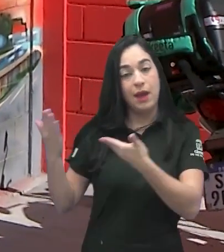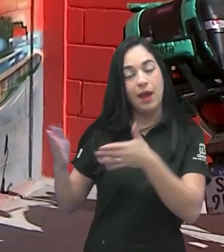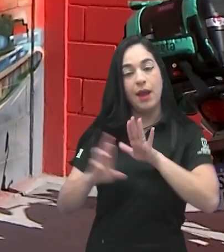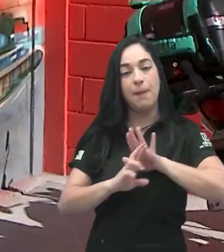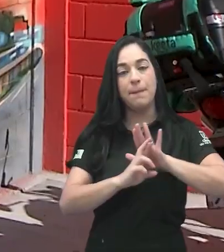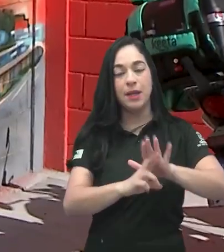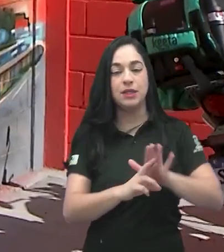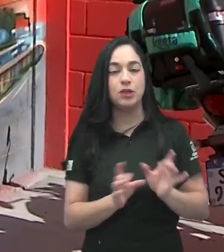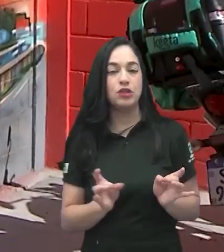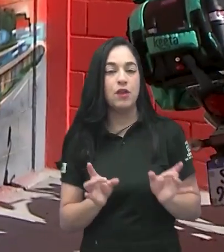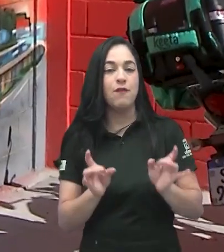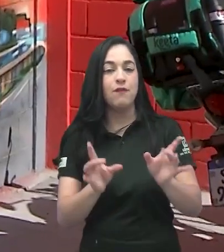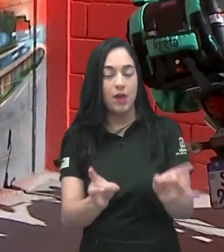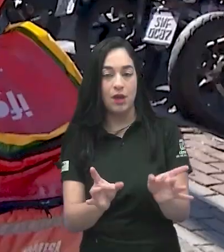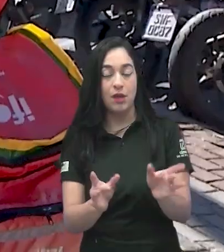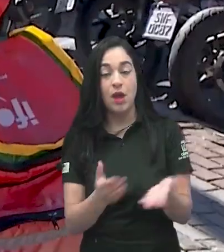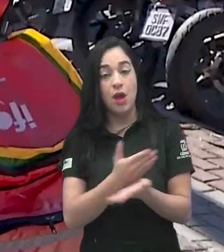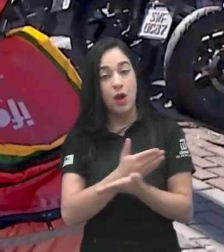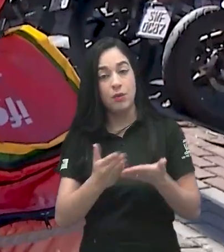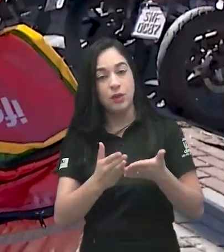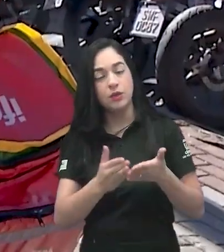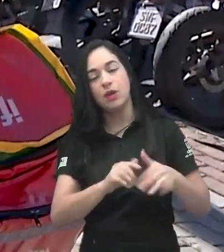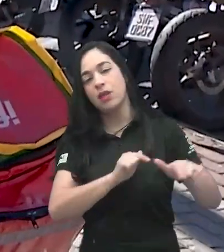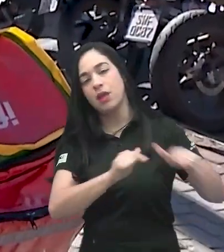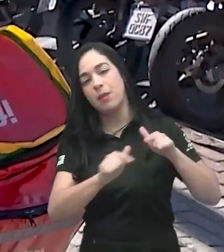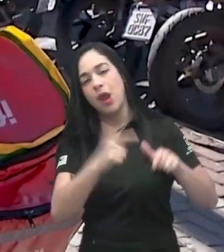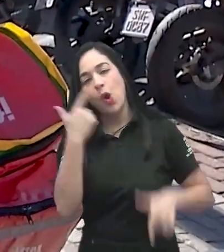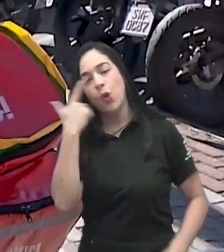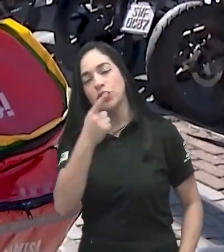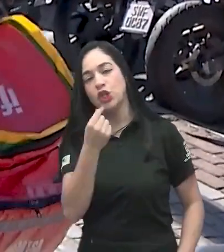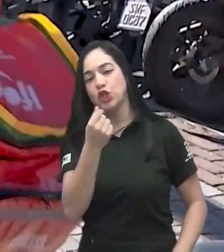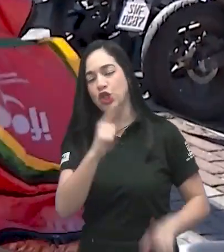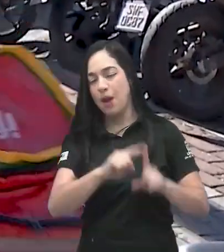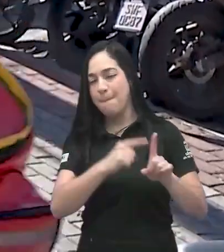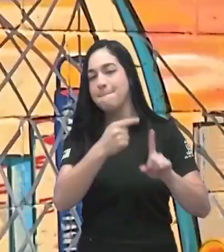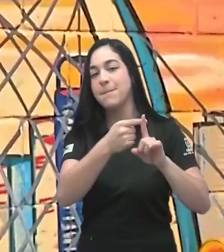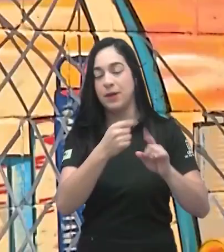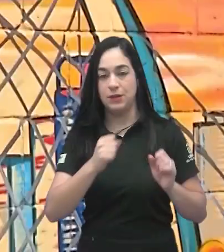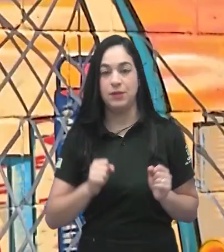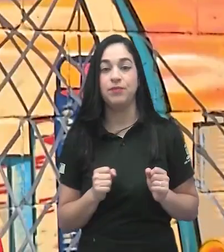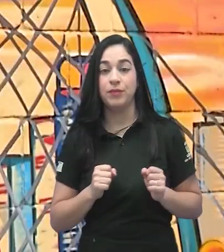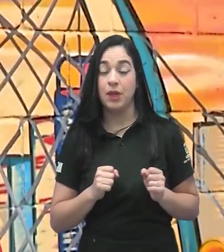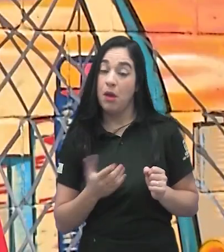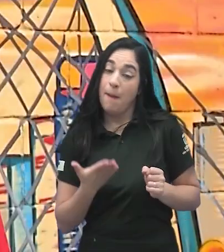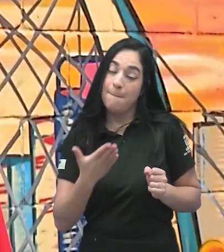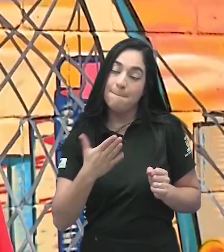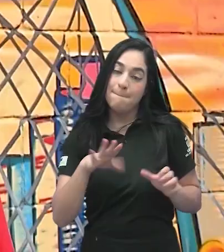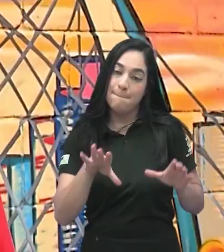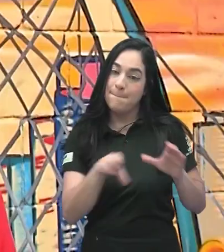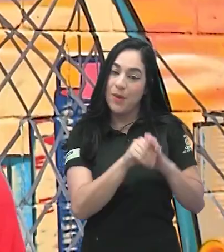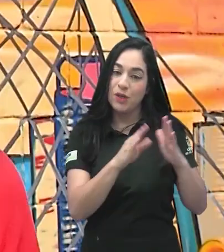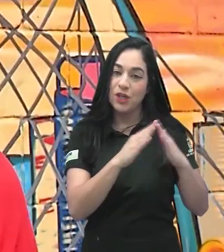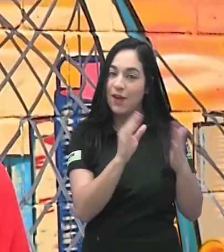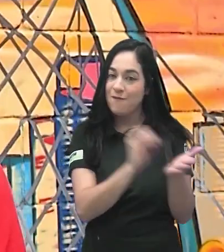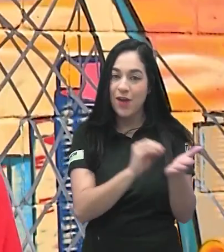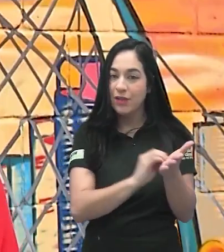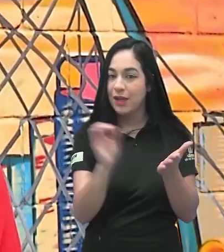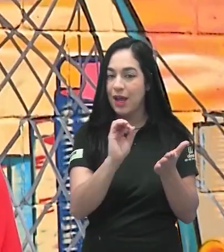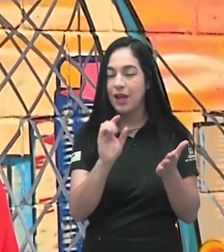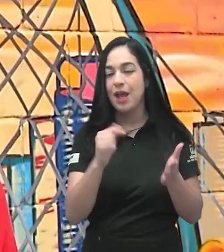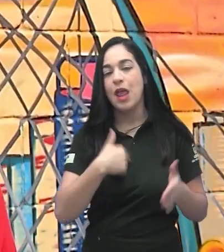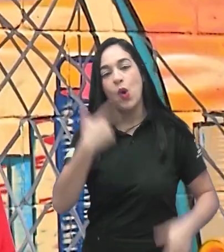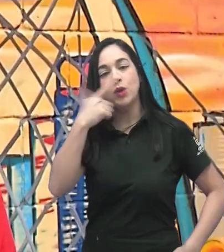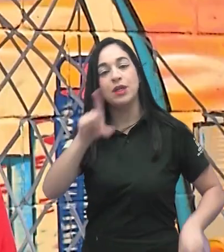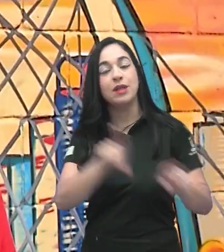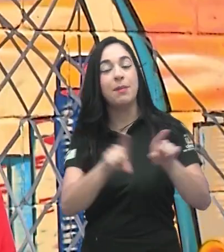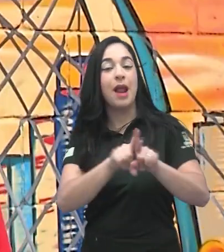representante comercial e decidiu encarar essa função no contraturno para fazer uma renda extra. Para não faltar nada dentro de casa e quem sabe poder ter